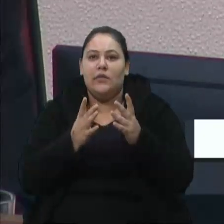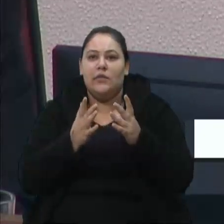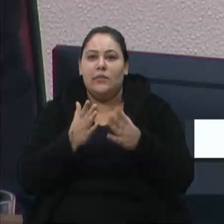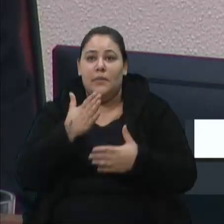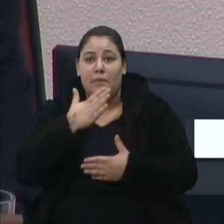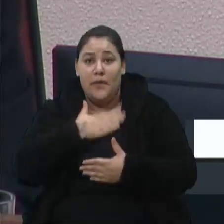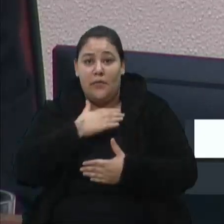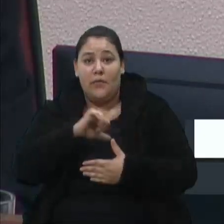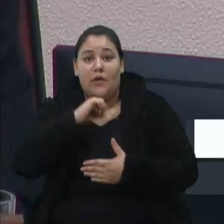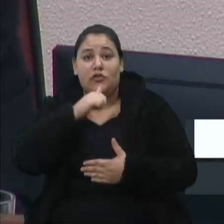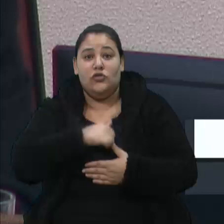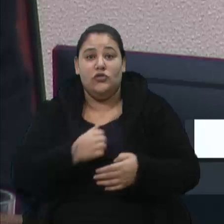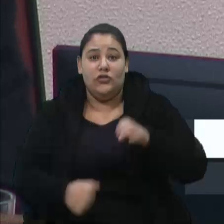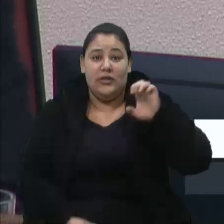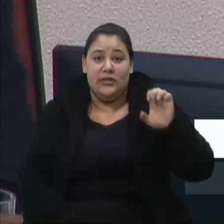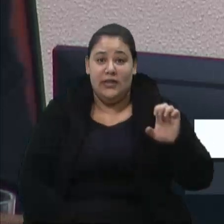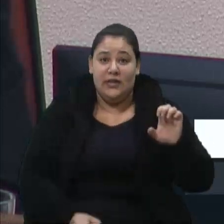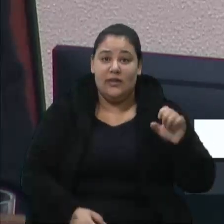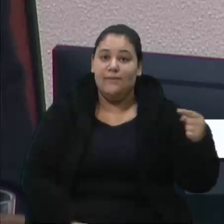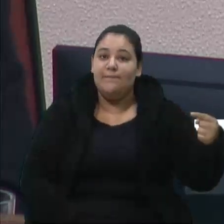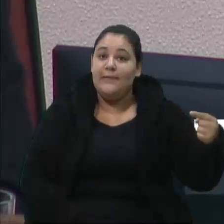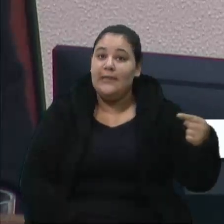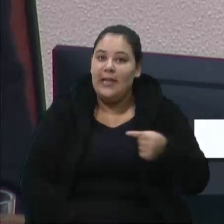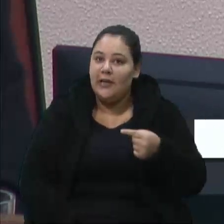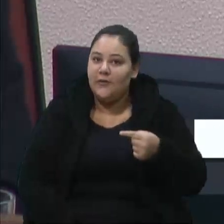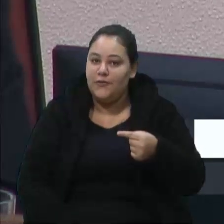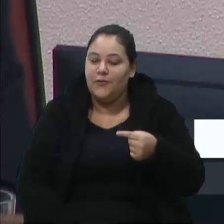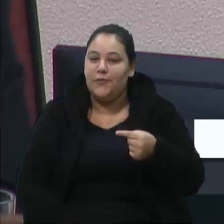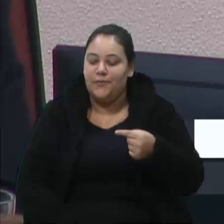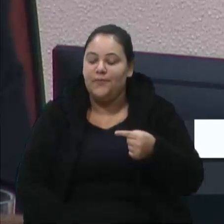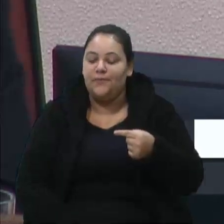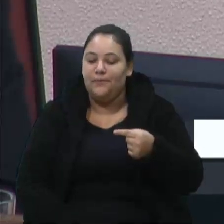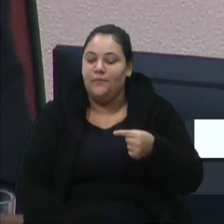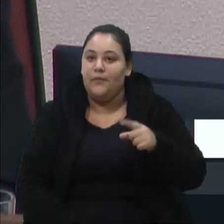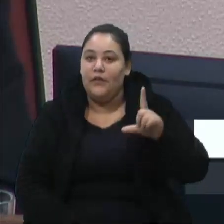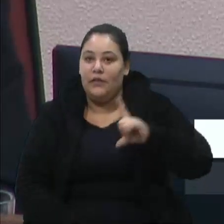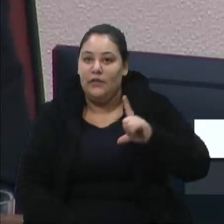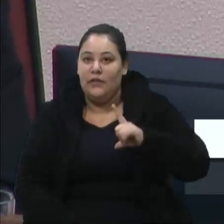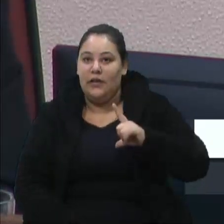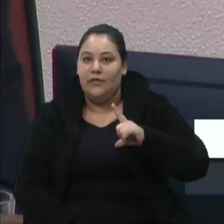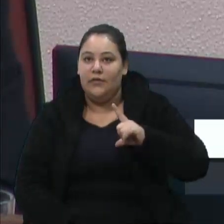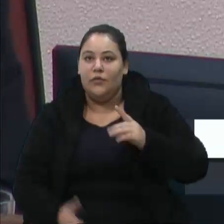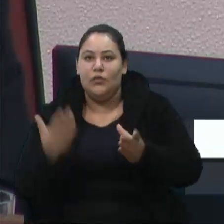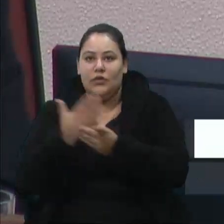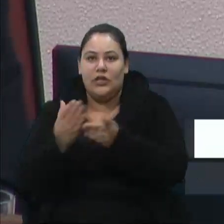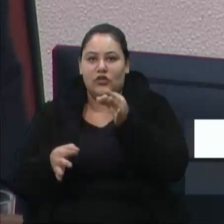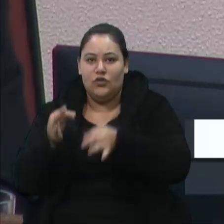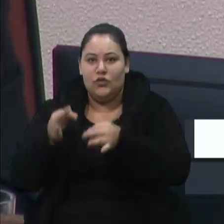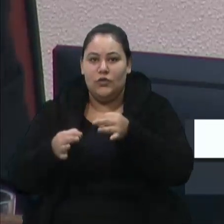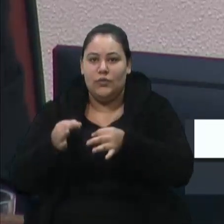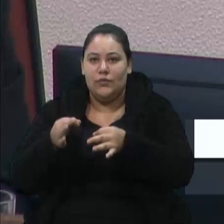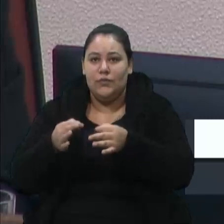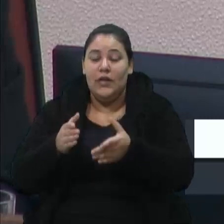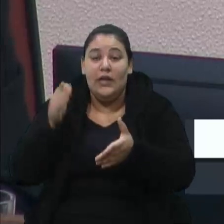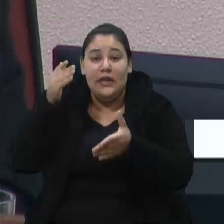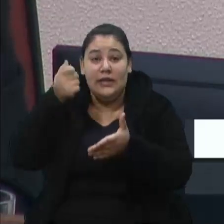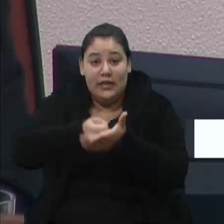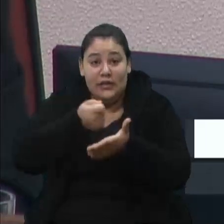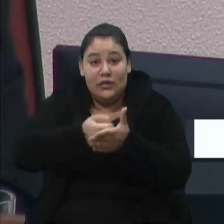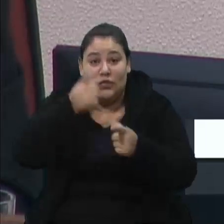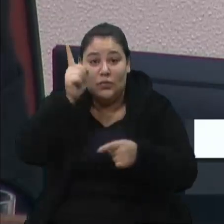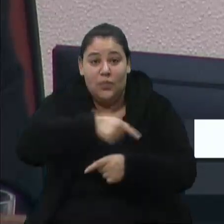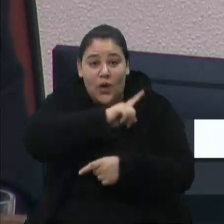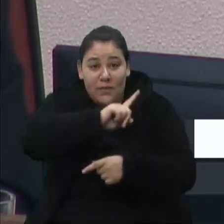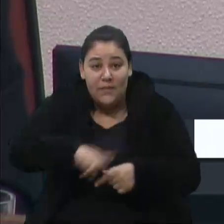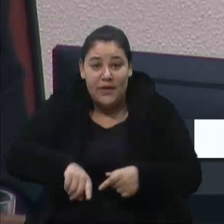ponto de vista, negativo. Houve aquela ação judicial tentando impedir esse projeto da Maesa,